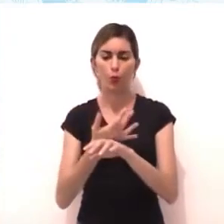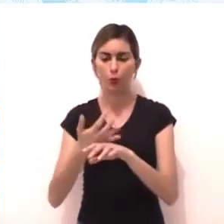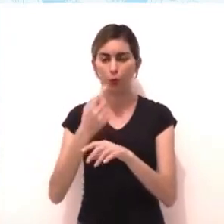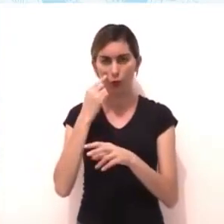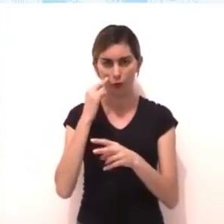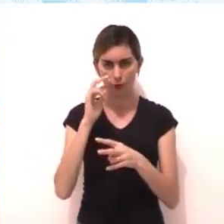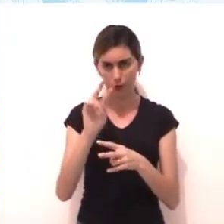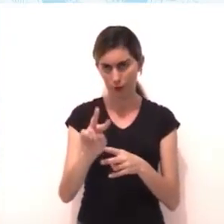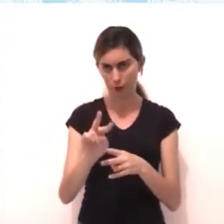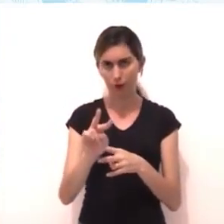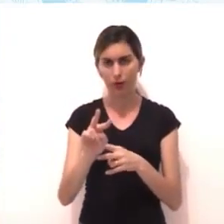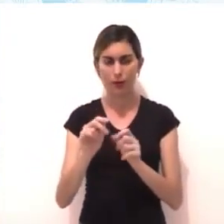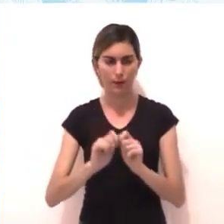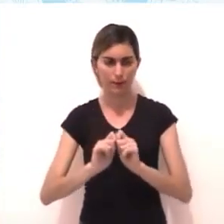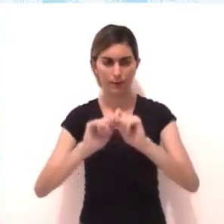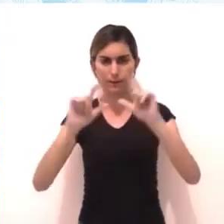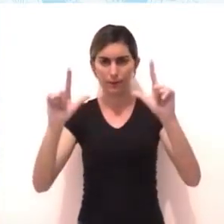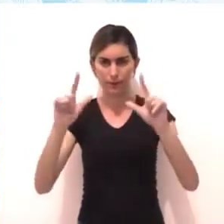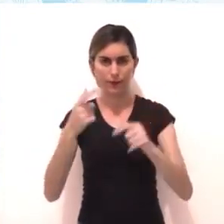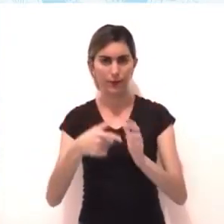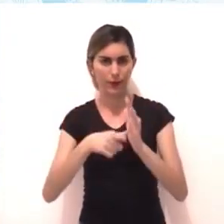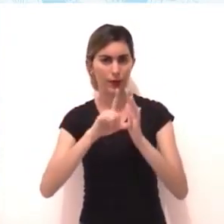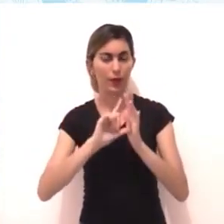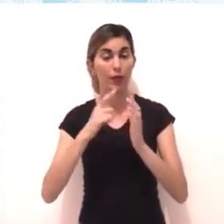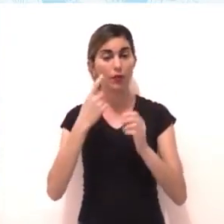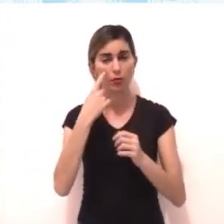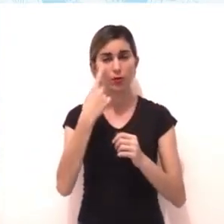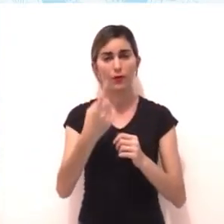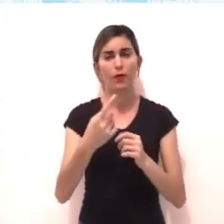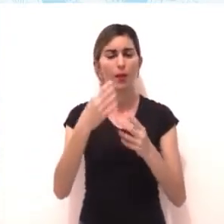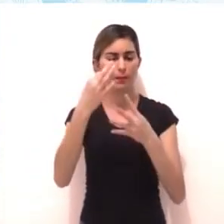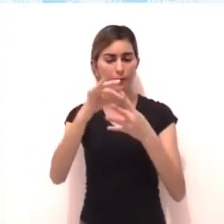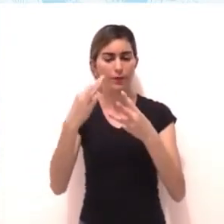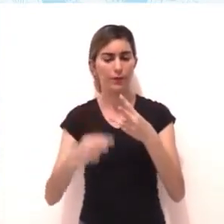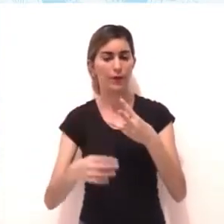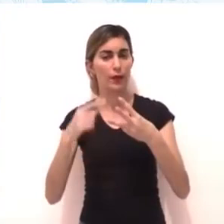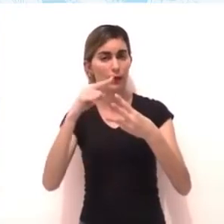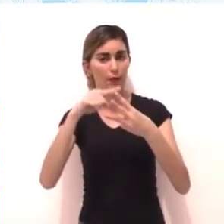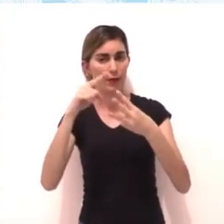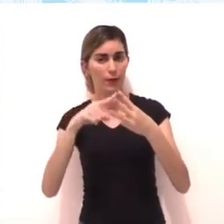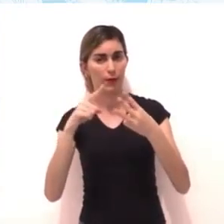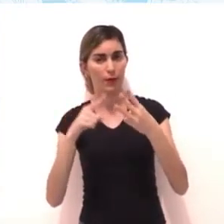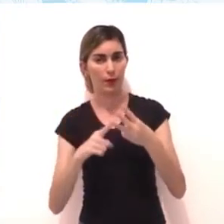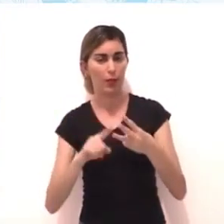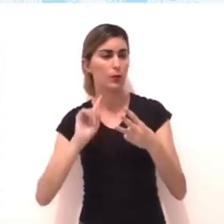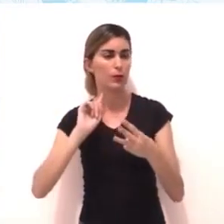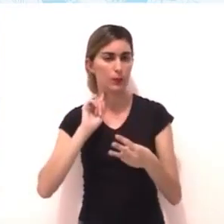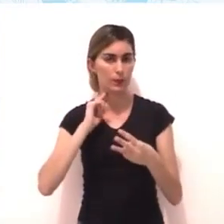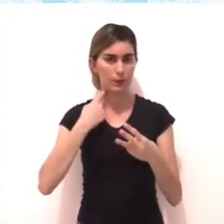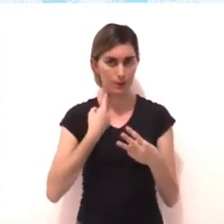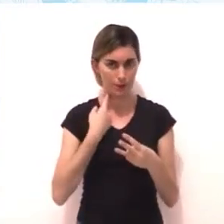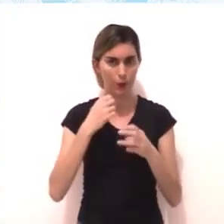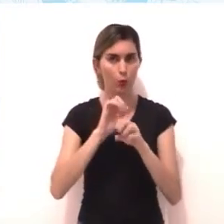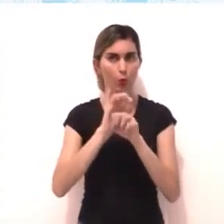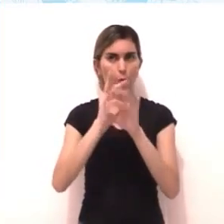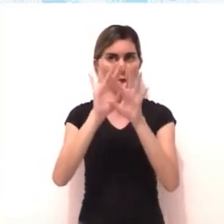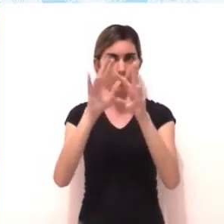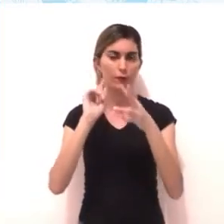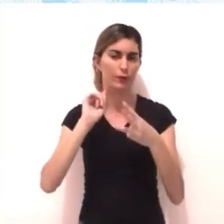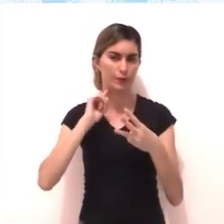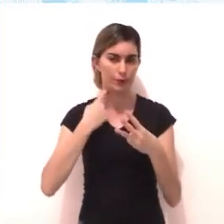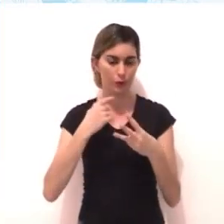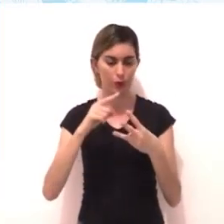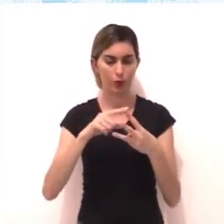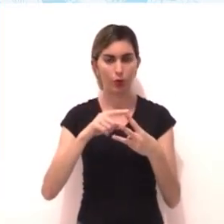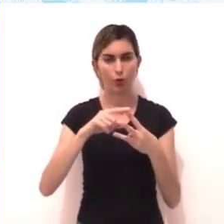vimos na imagem anterior, a gente vai destacar 3 gases poluentes, tá? São